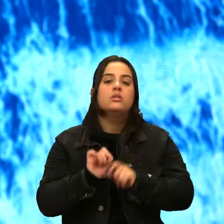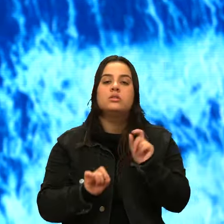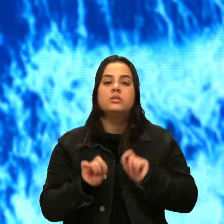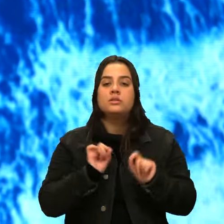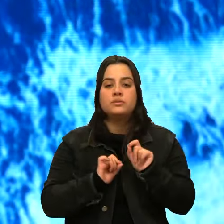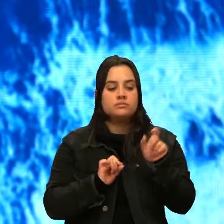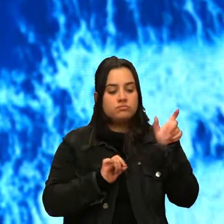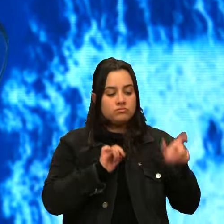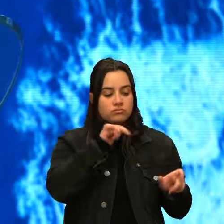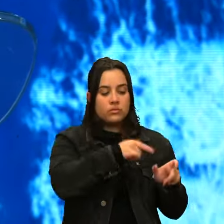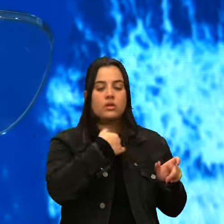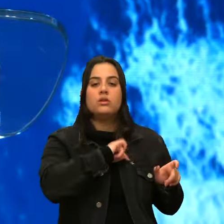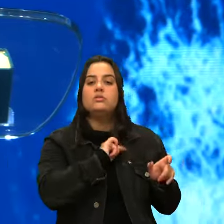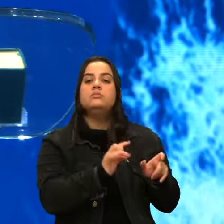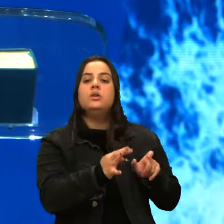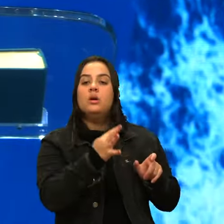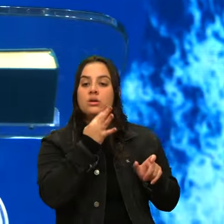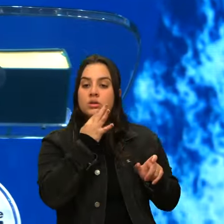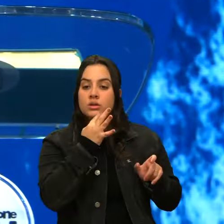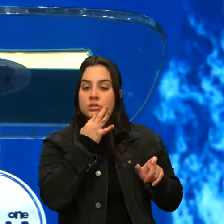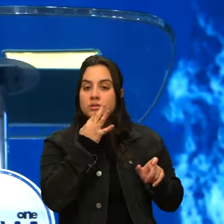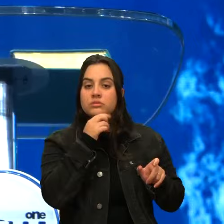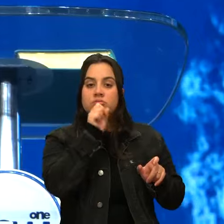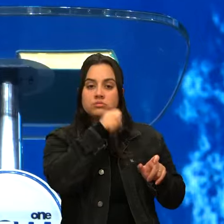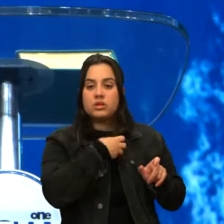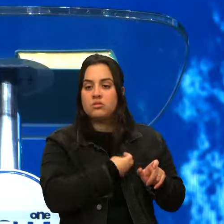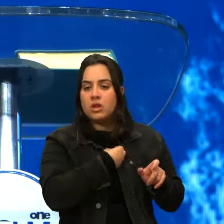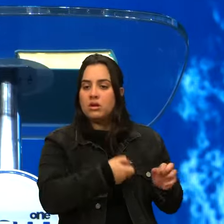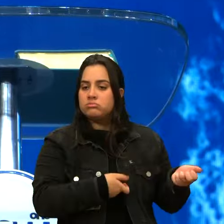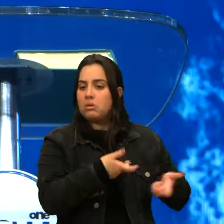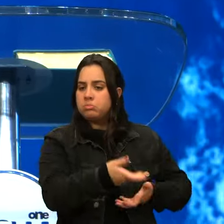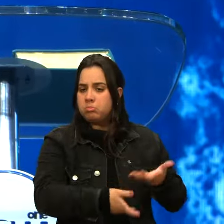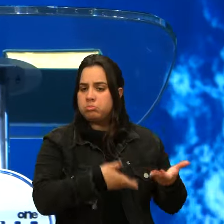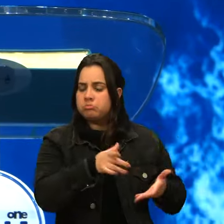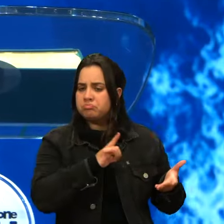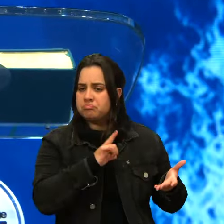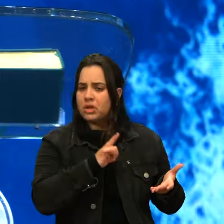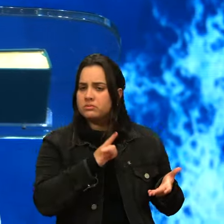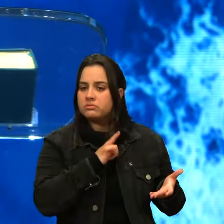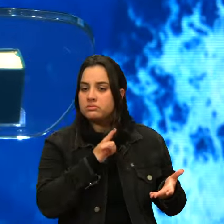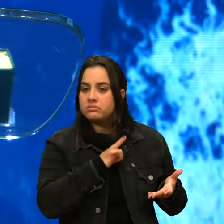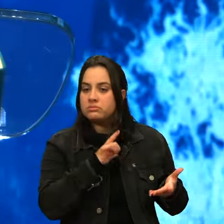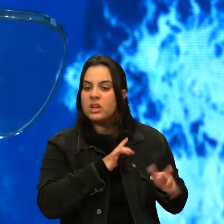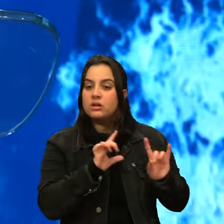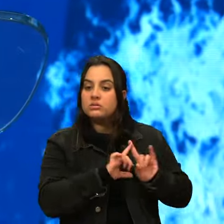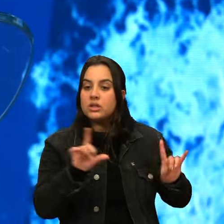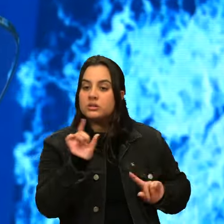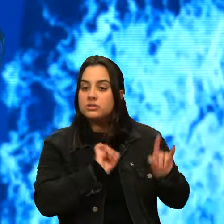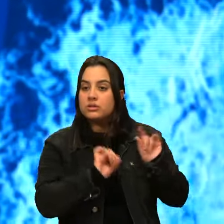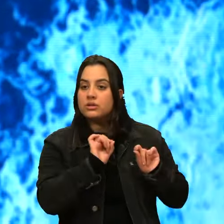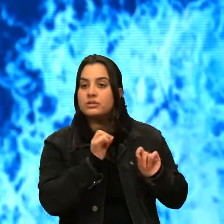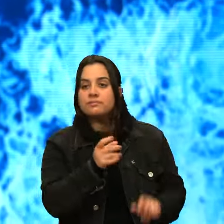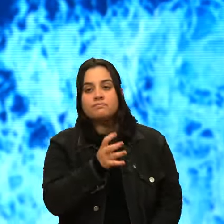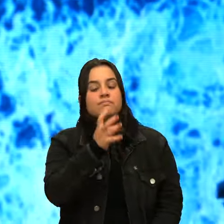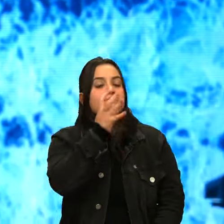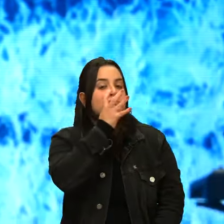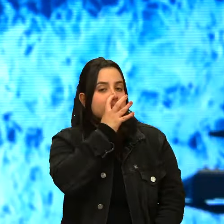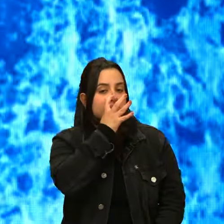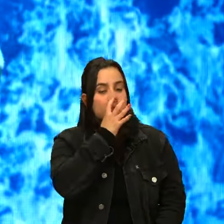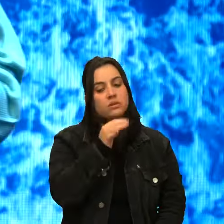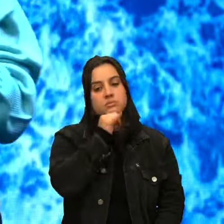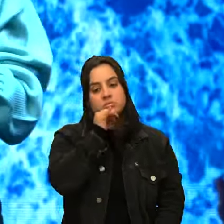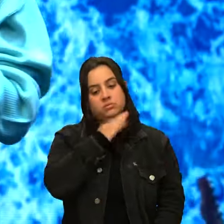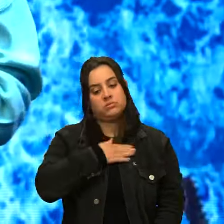nós conhecemos, que nós convivemos muitas vezes e ainda assim nós admiramos. Por exemplo, a minha